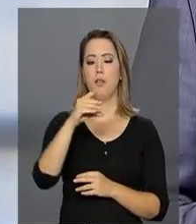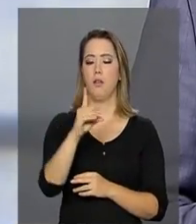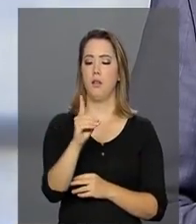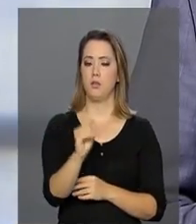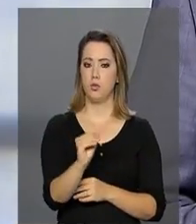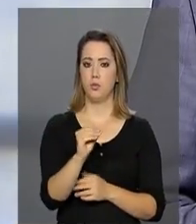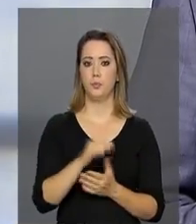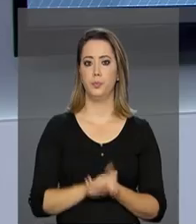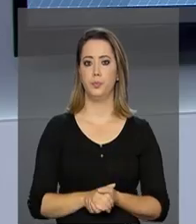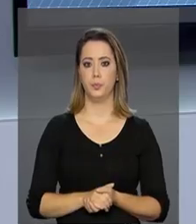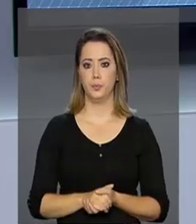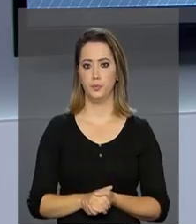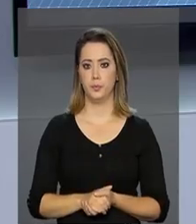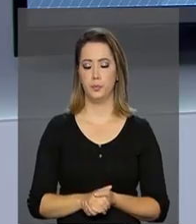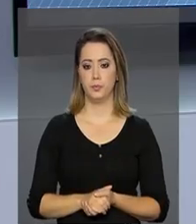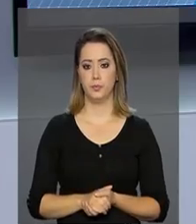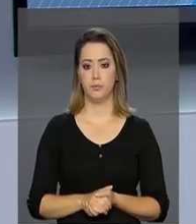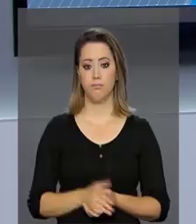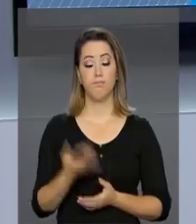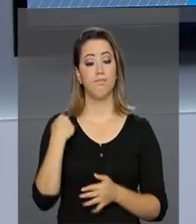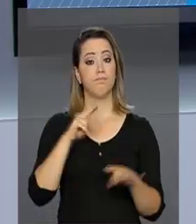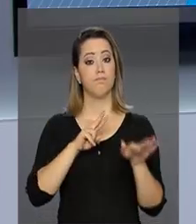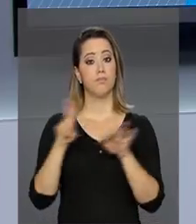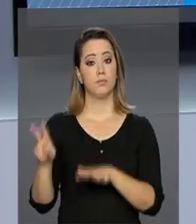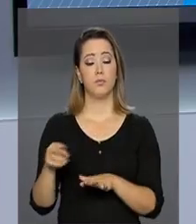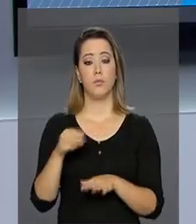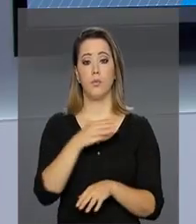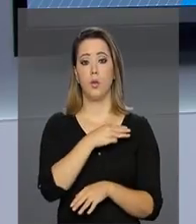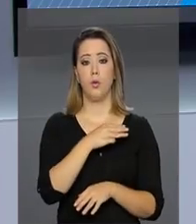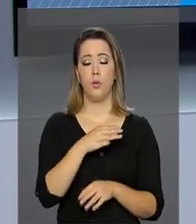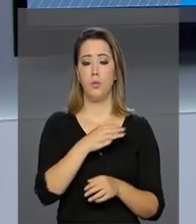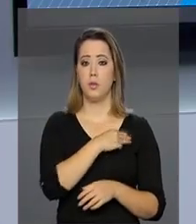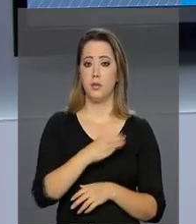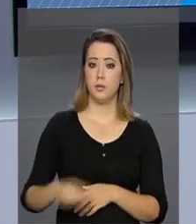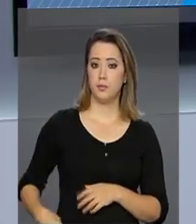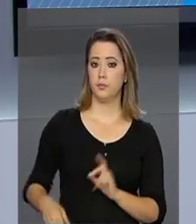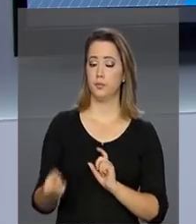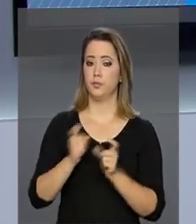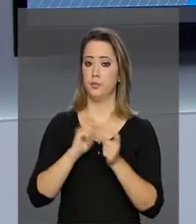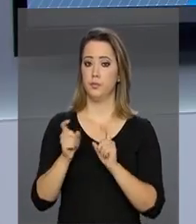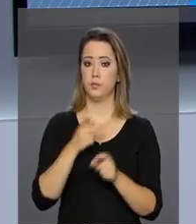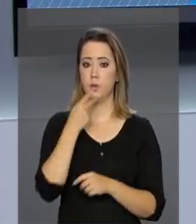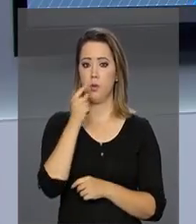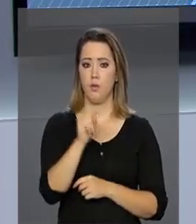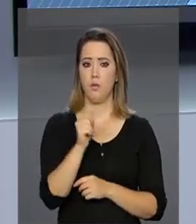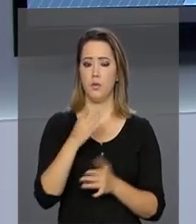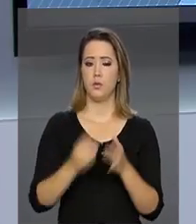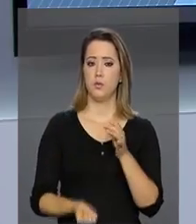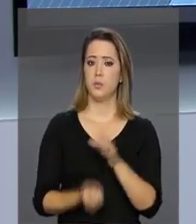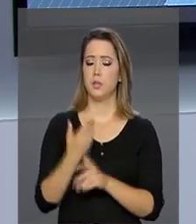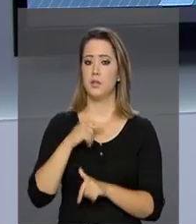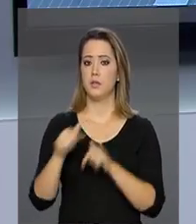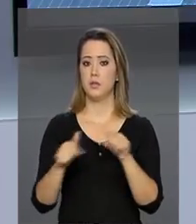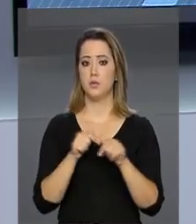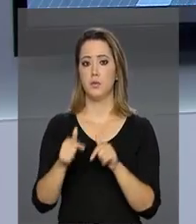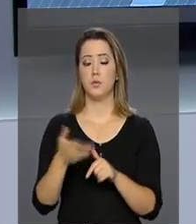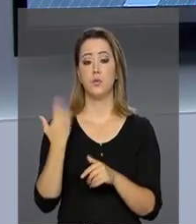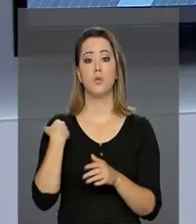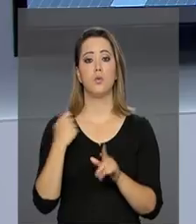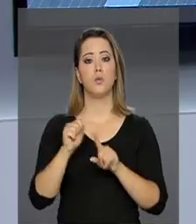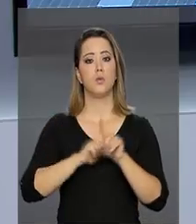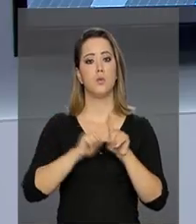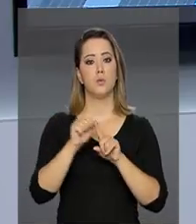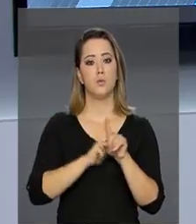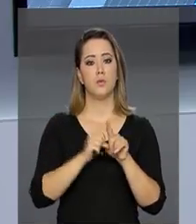do IBGE na semana passada o ministro da Fazenda Henrique Meirelles falou sobre a geração de empregos nos últimos